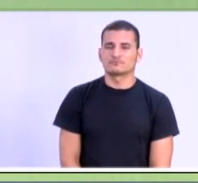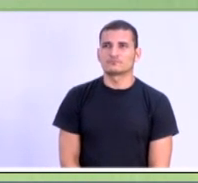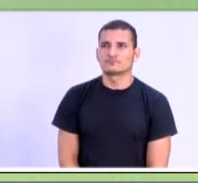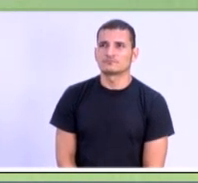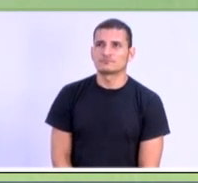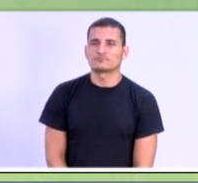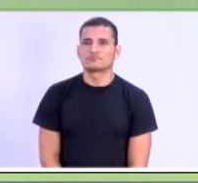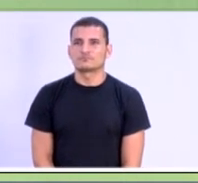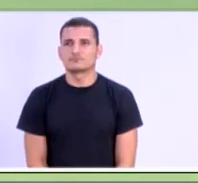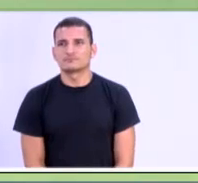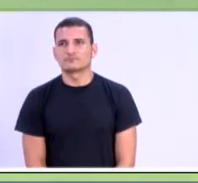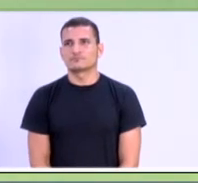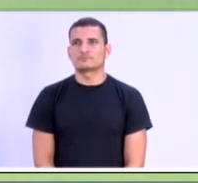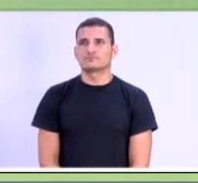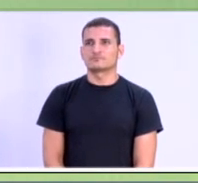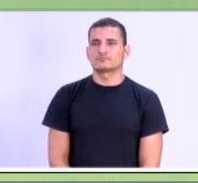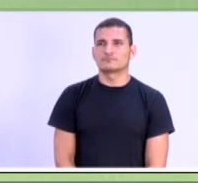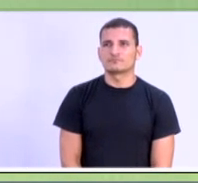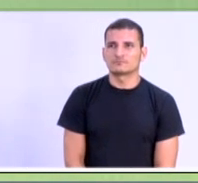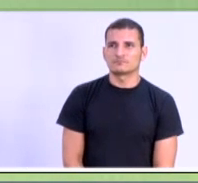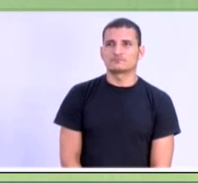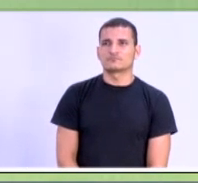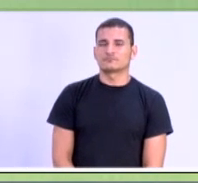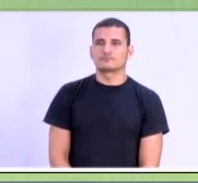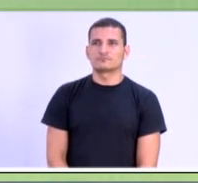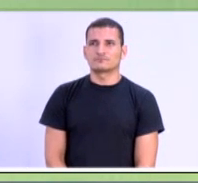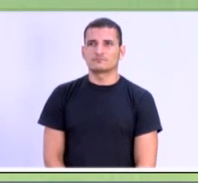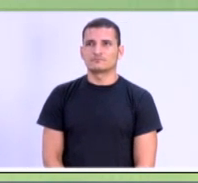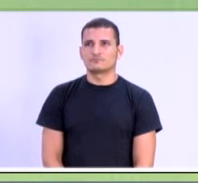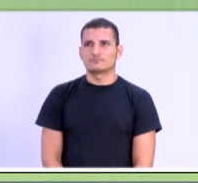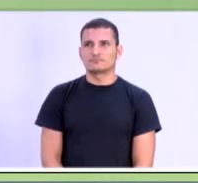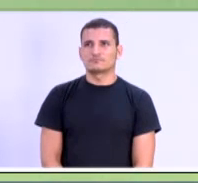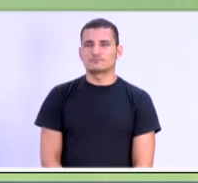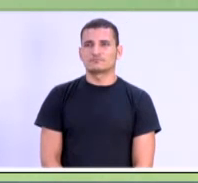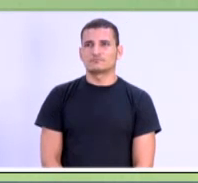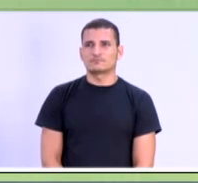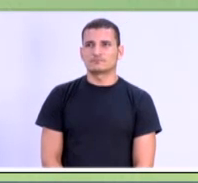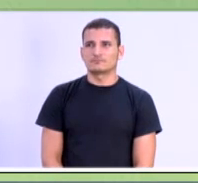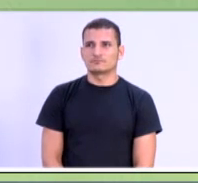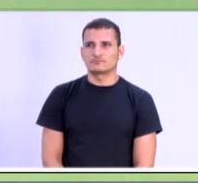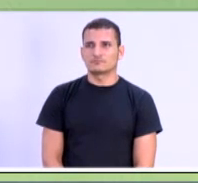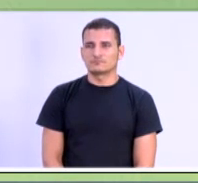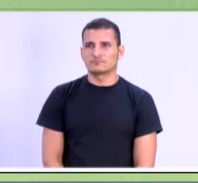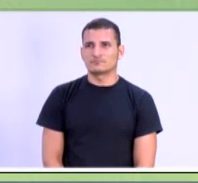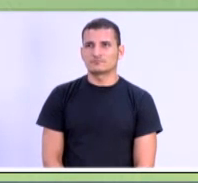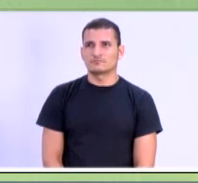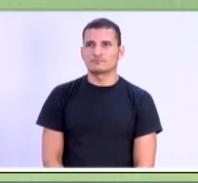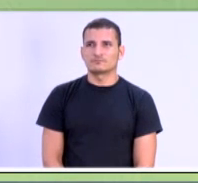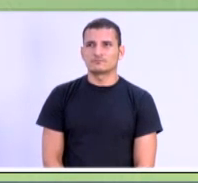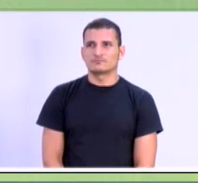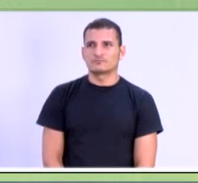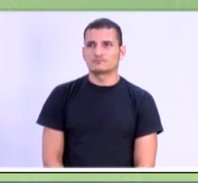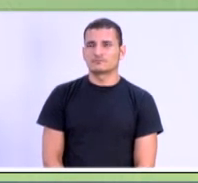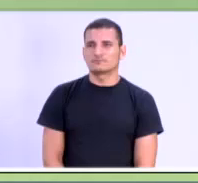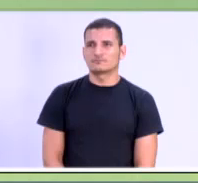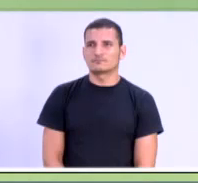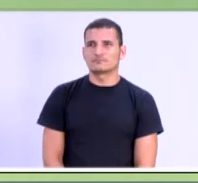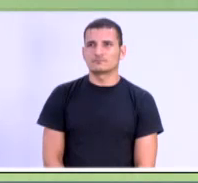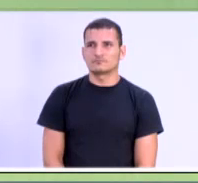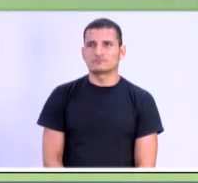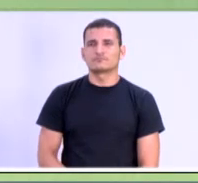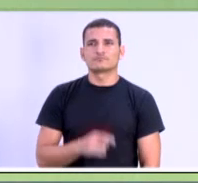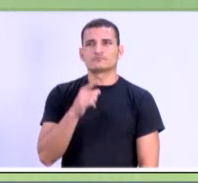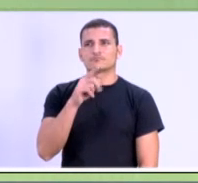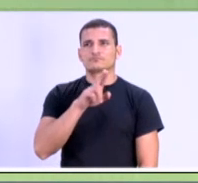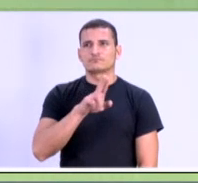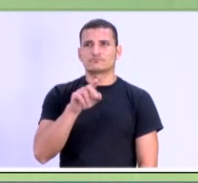Por que não retorna? Olha o void aqui, gente, né? Ele não retorna valor. Quais são os nomes do método? O nome desse método